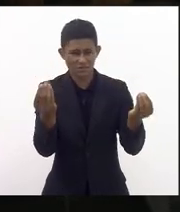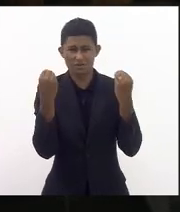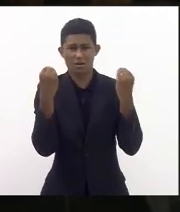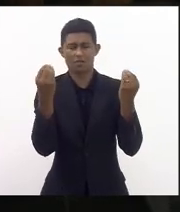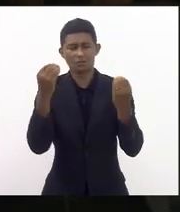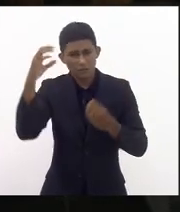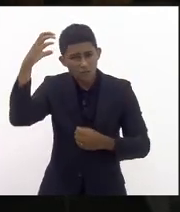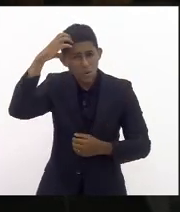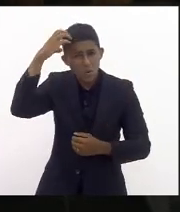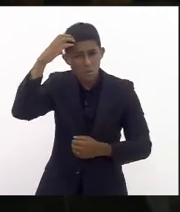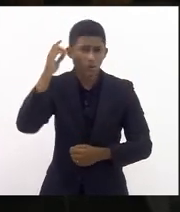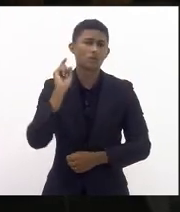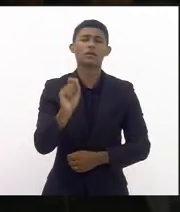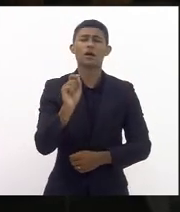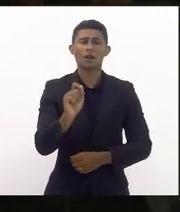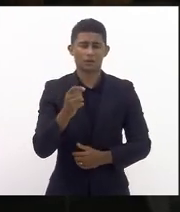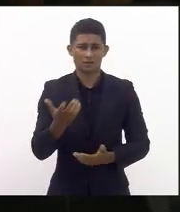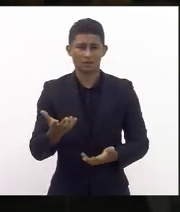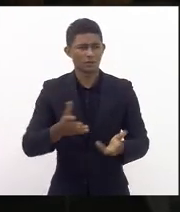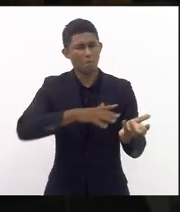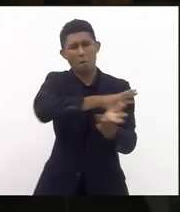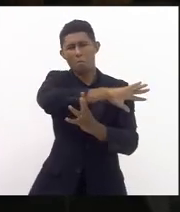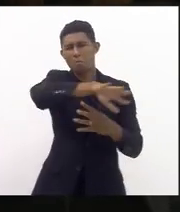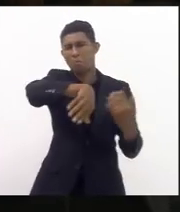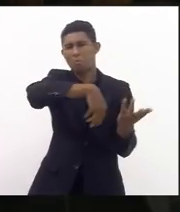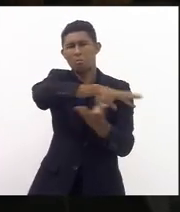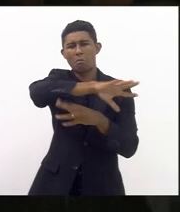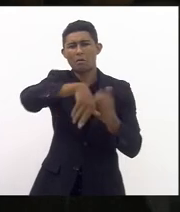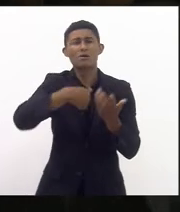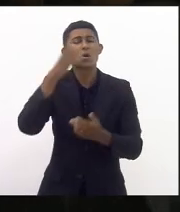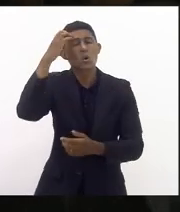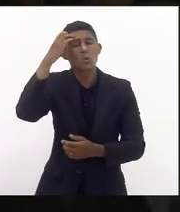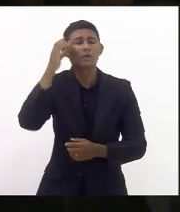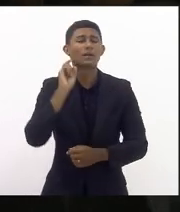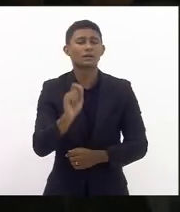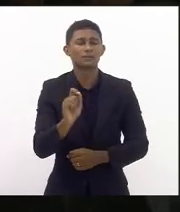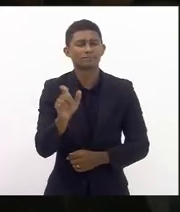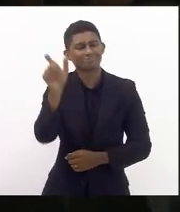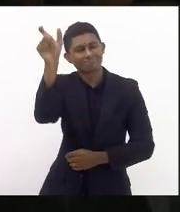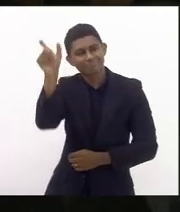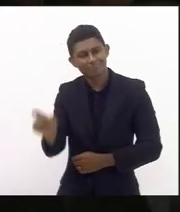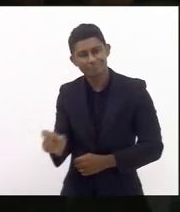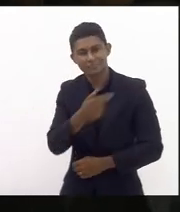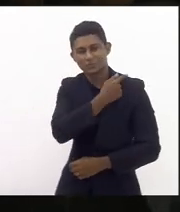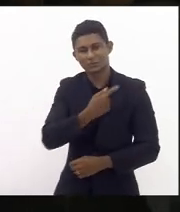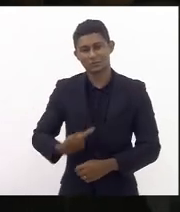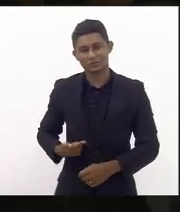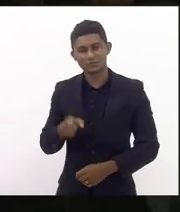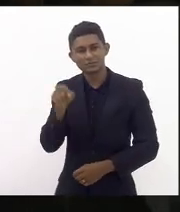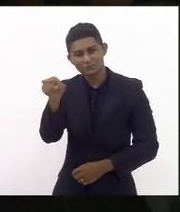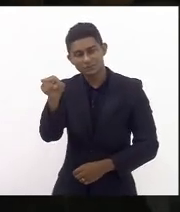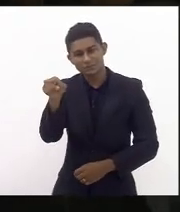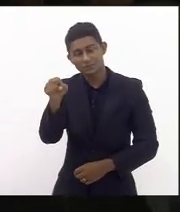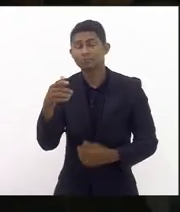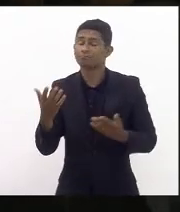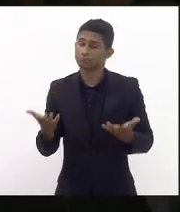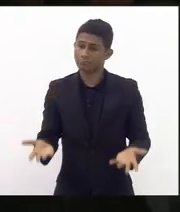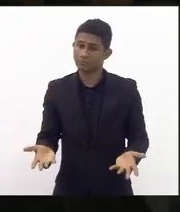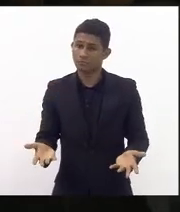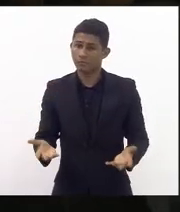disso tudo, dessa desorganização? É do governador. Governar,